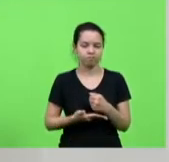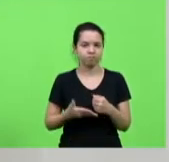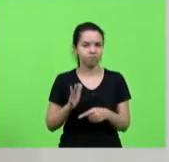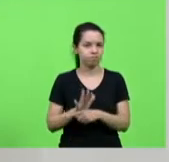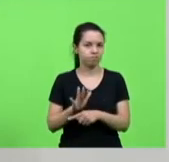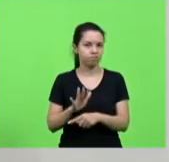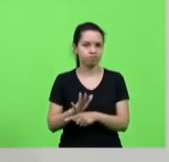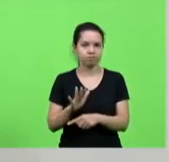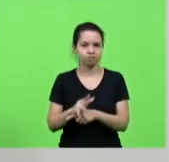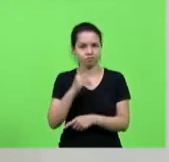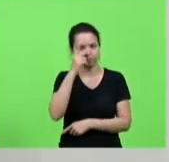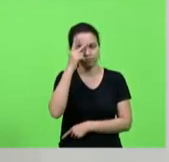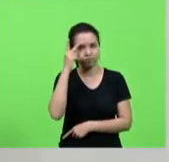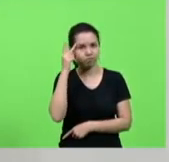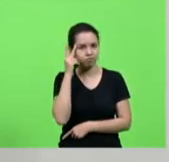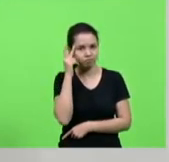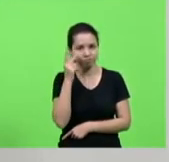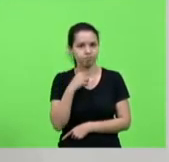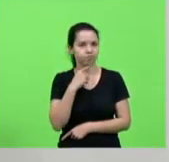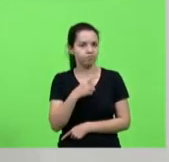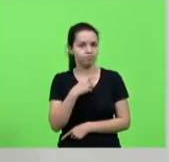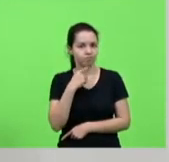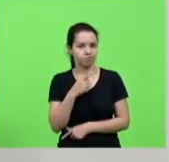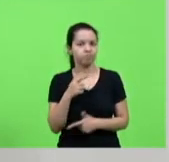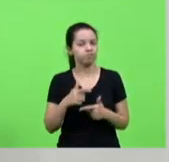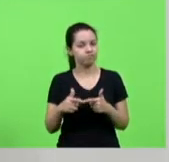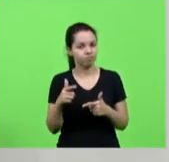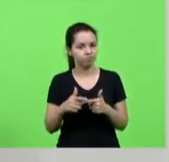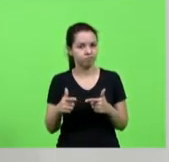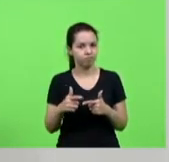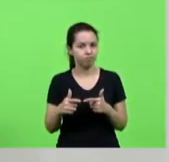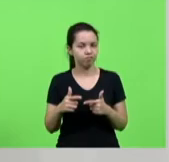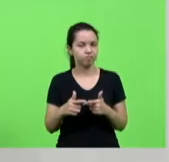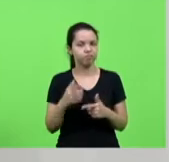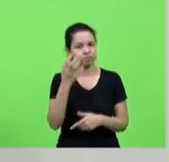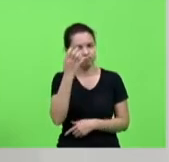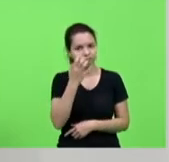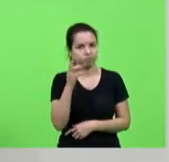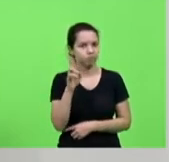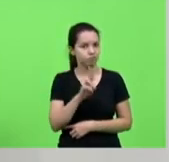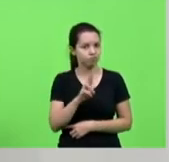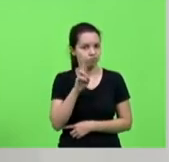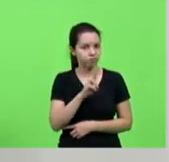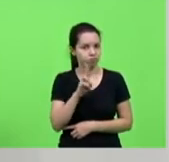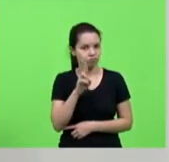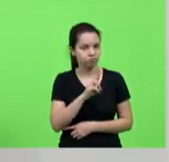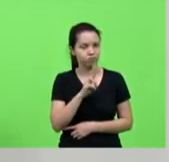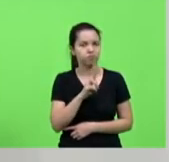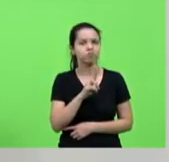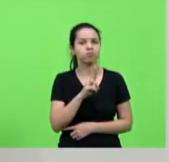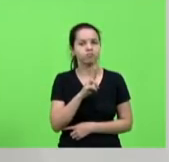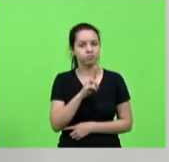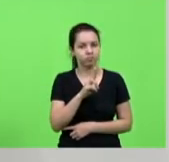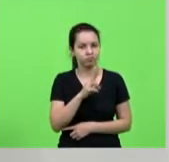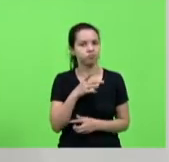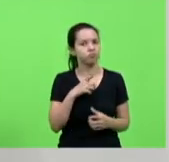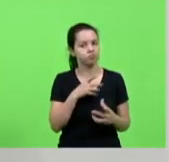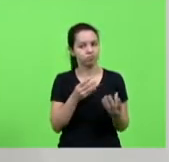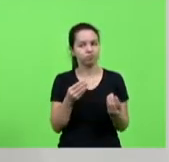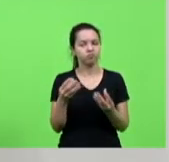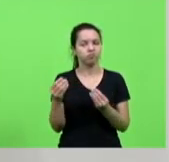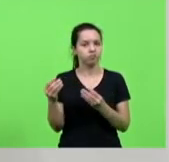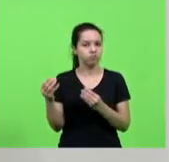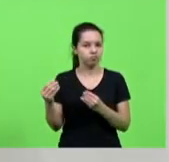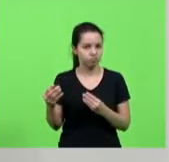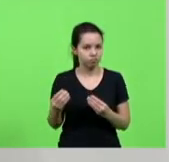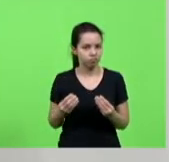dizer, problemas sérios e urgentes não faltam. Problemas sérios e urgentes